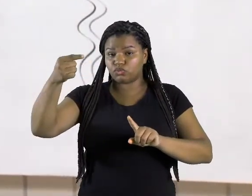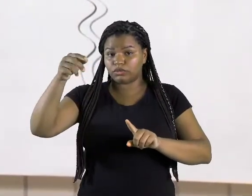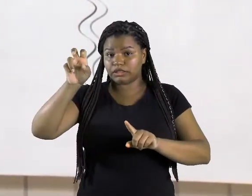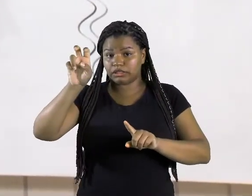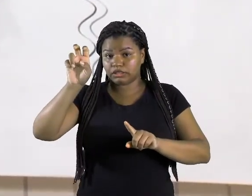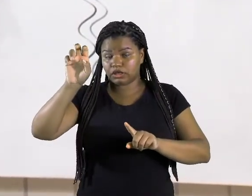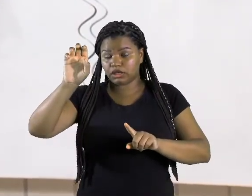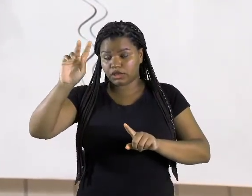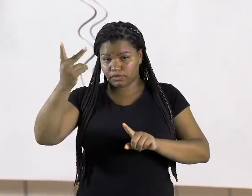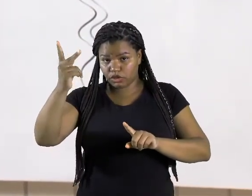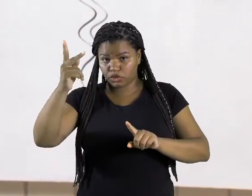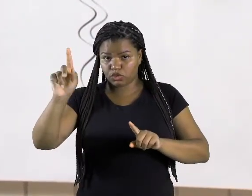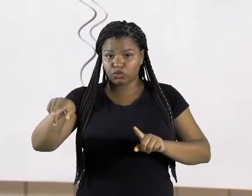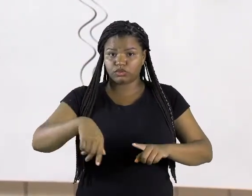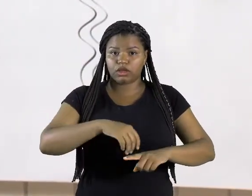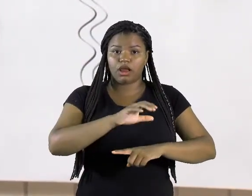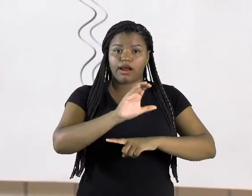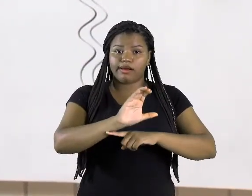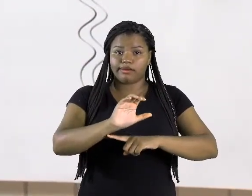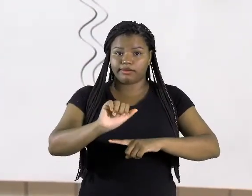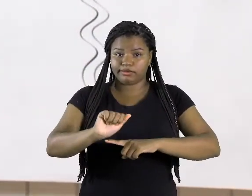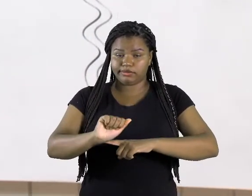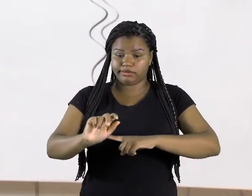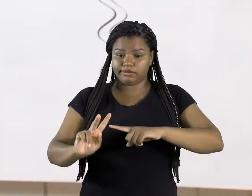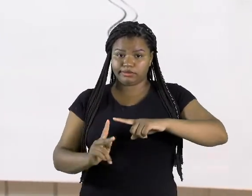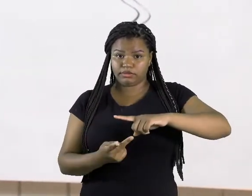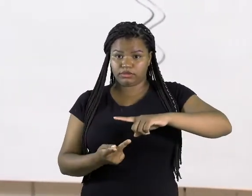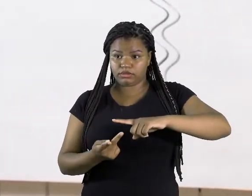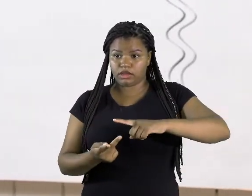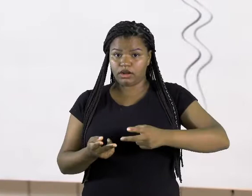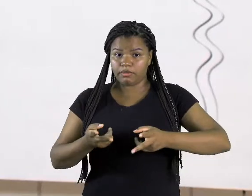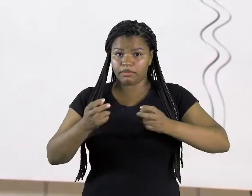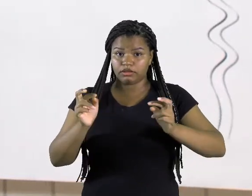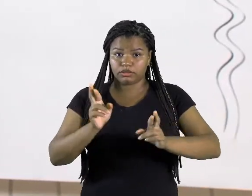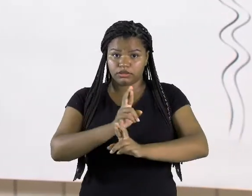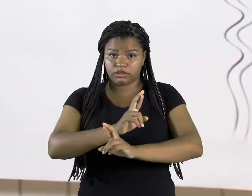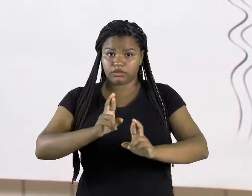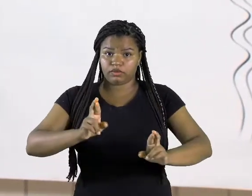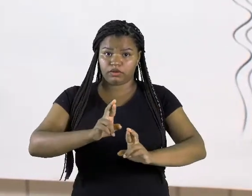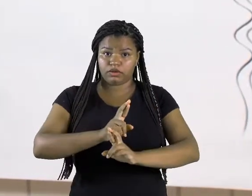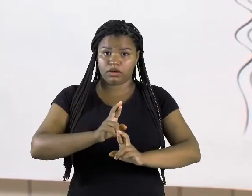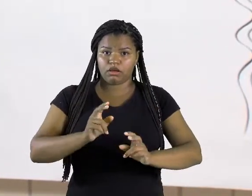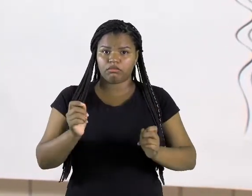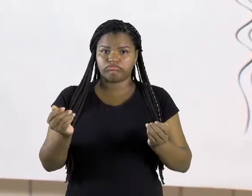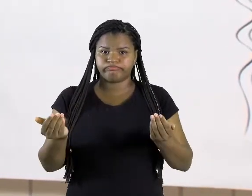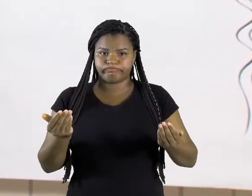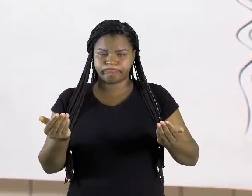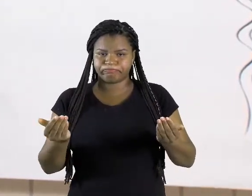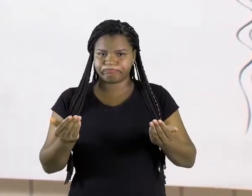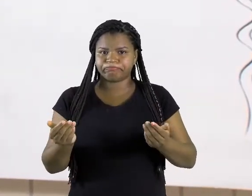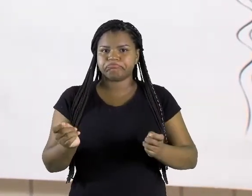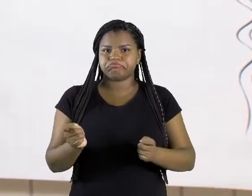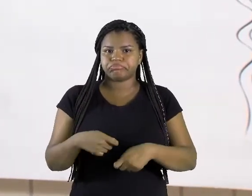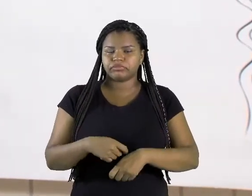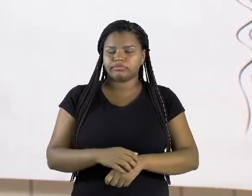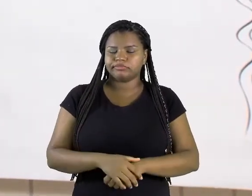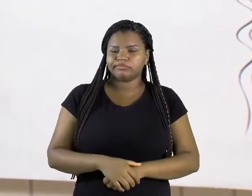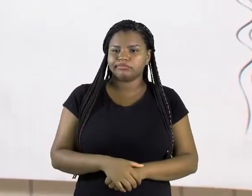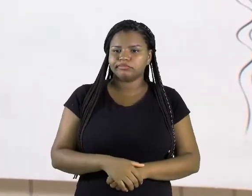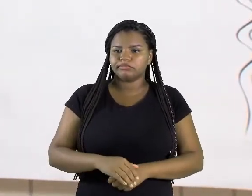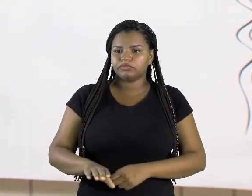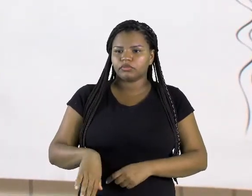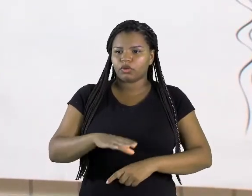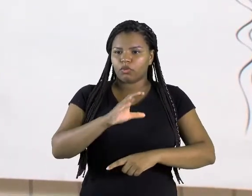Então, aqui você consegue perceber que essas relações se equivalem, tudo bem? Então, o cosseno de um